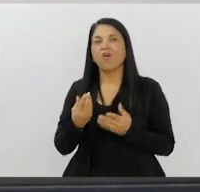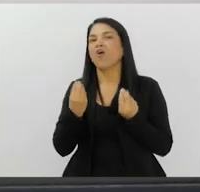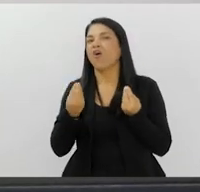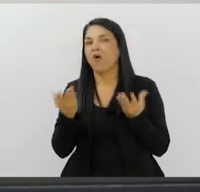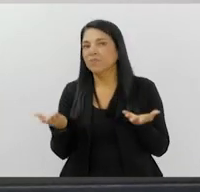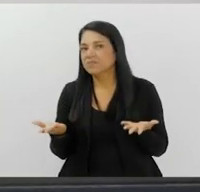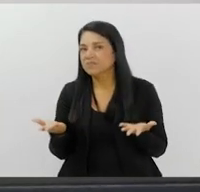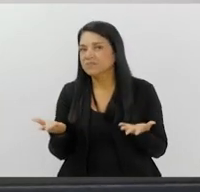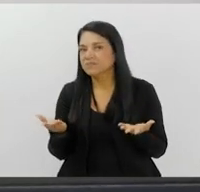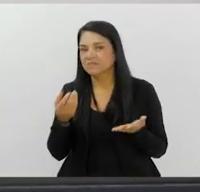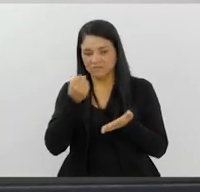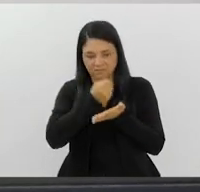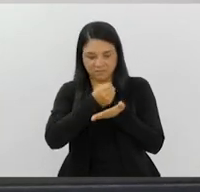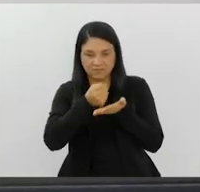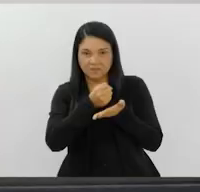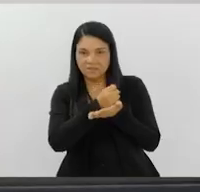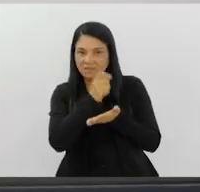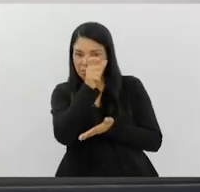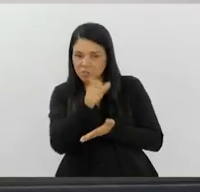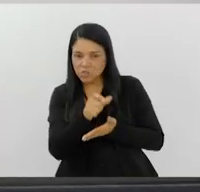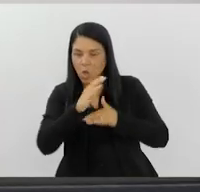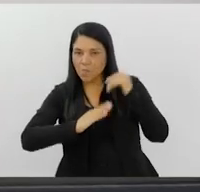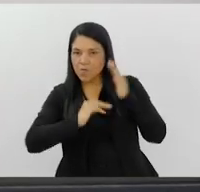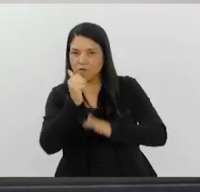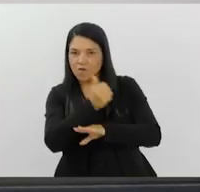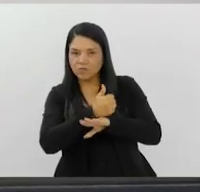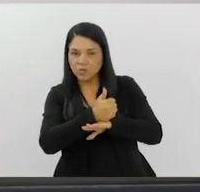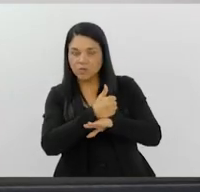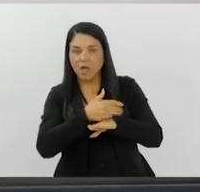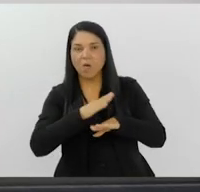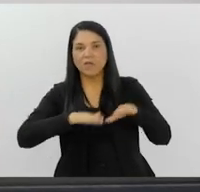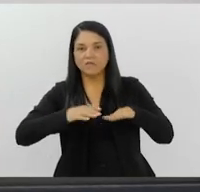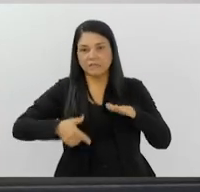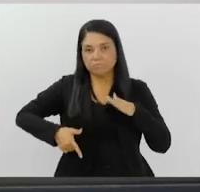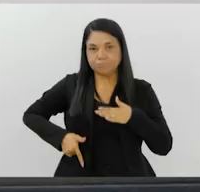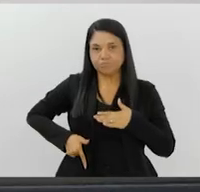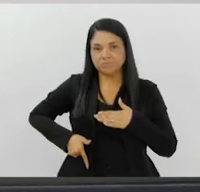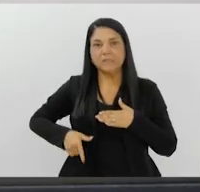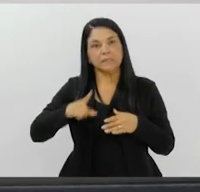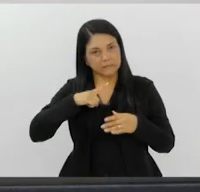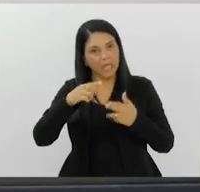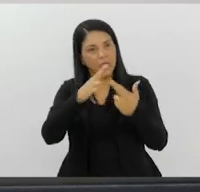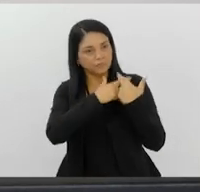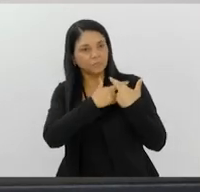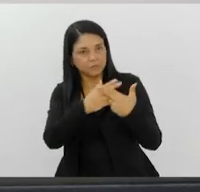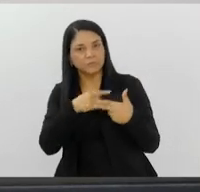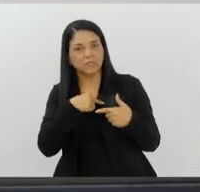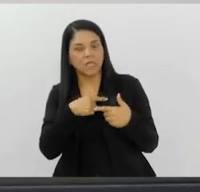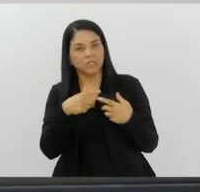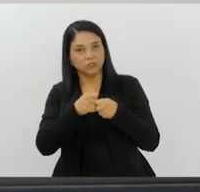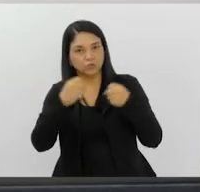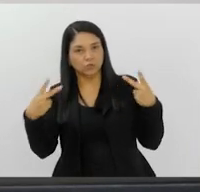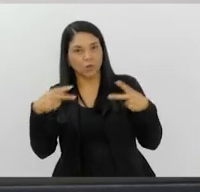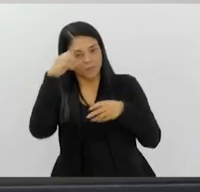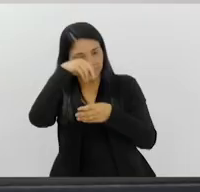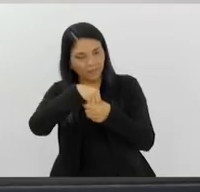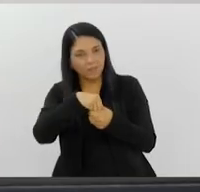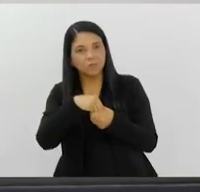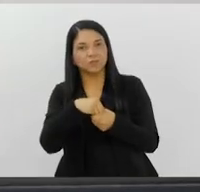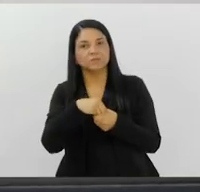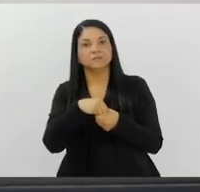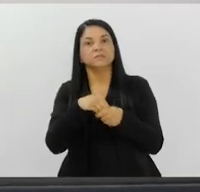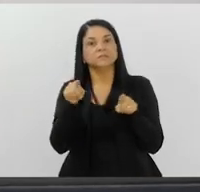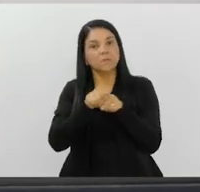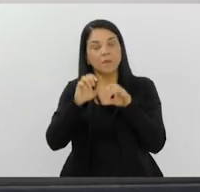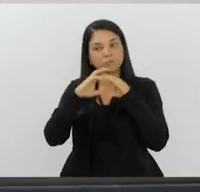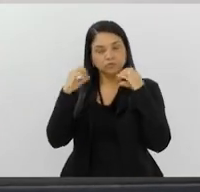quem contrata uma pessoa e põe uma pessoa lá às vezes até armada é claro que é responsável Então essas questões Vale pro estádio